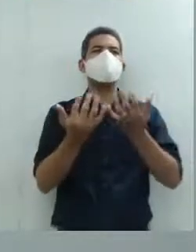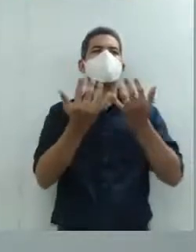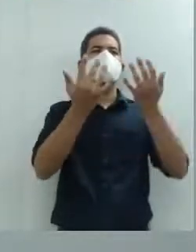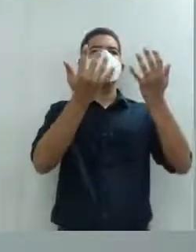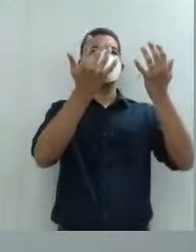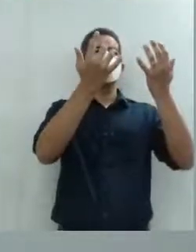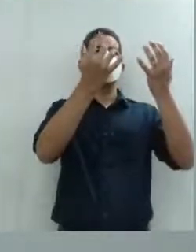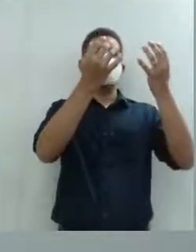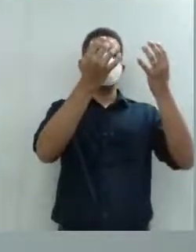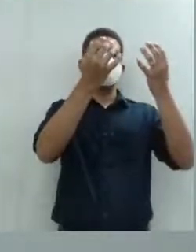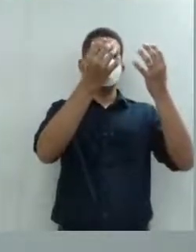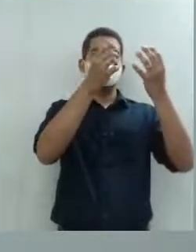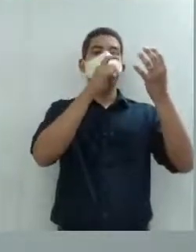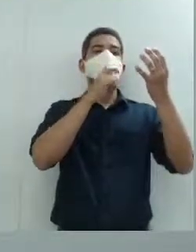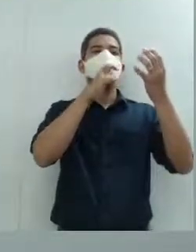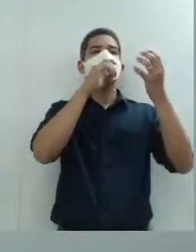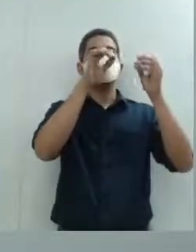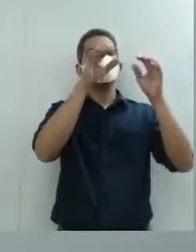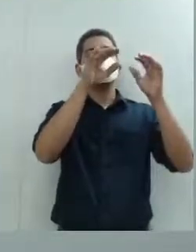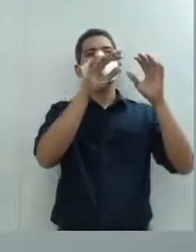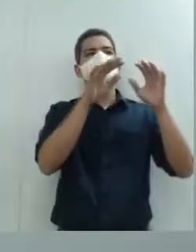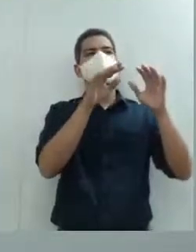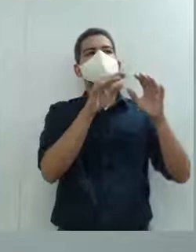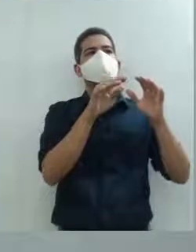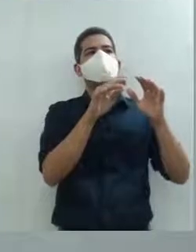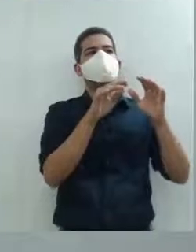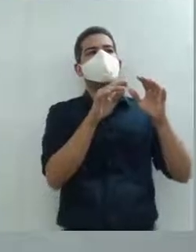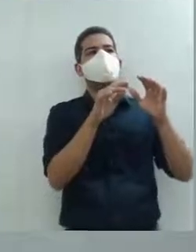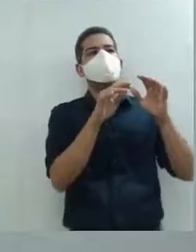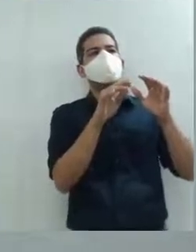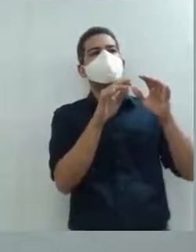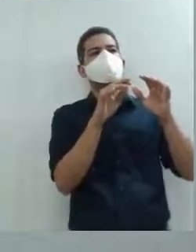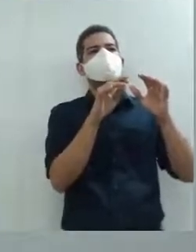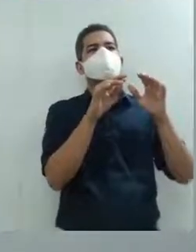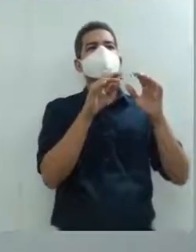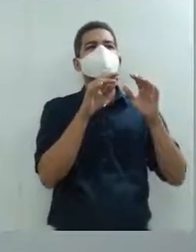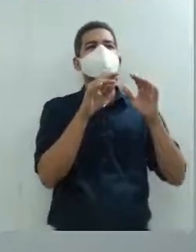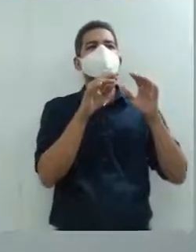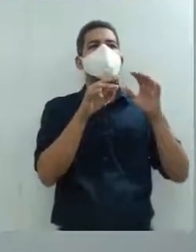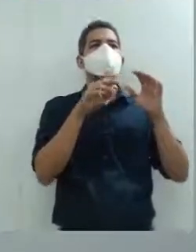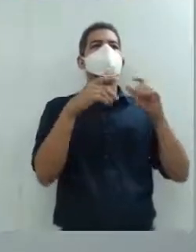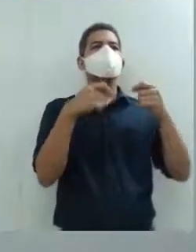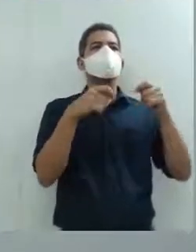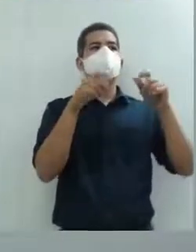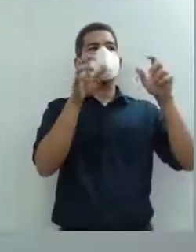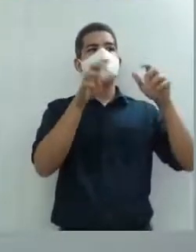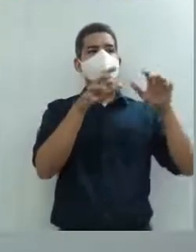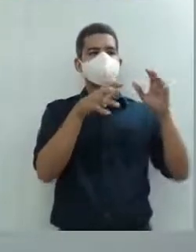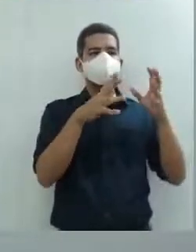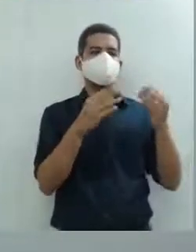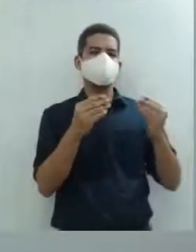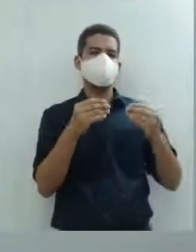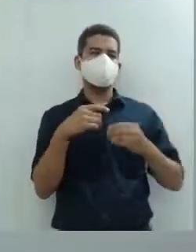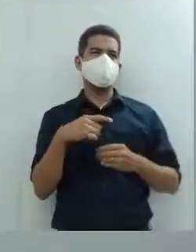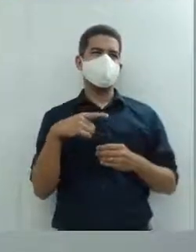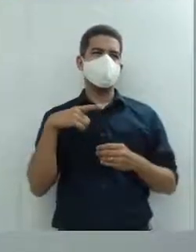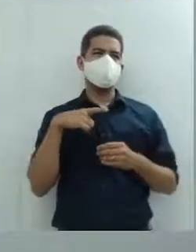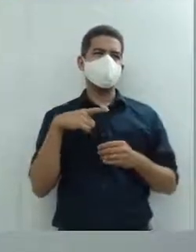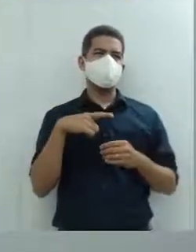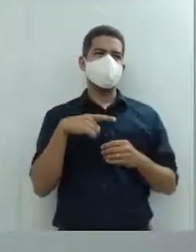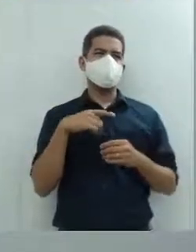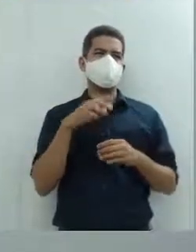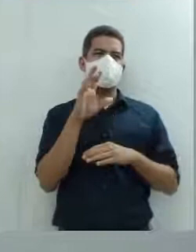para chover eu preciso esfriar. À medida que ela sobe, quanto mais alto, mais frio, eu vou ter uma região que vai chover bastante, formar a nossa